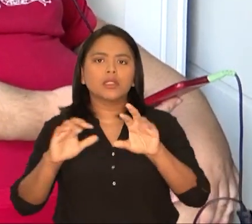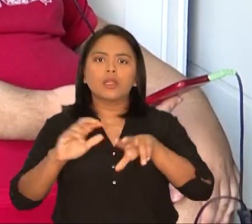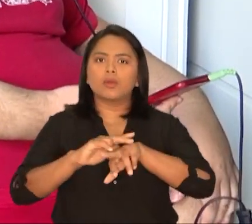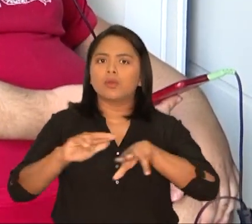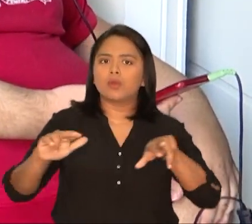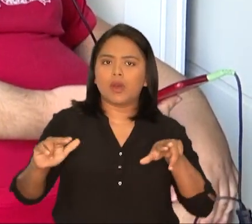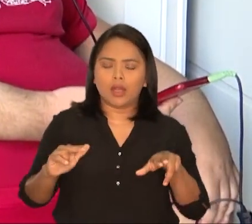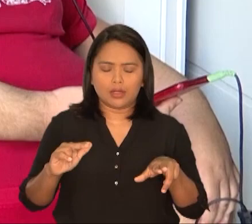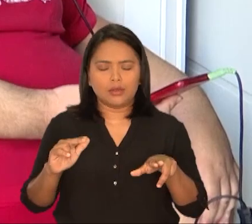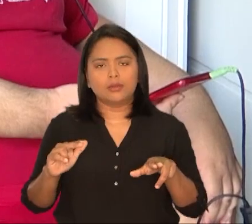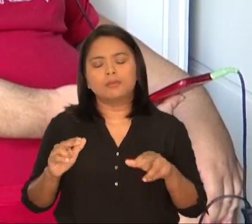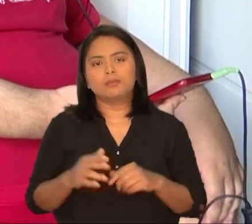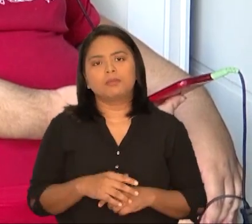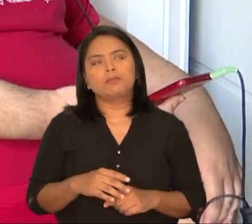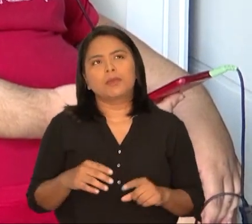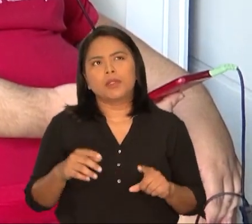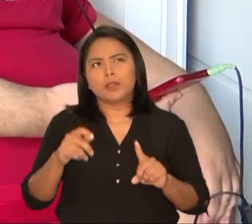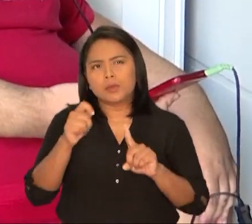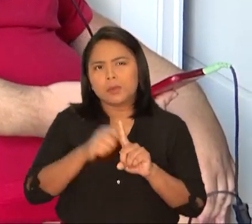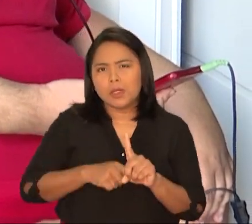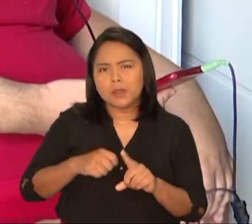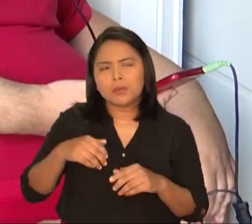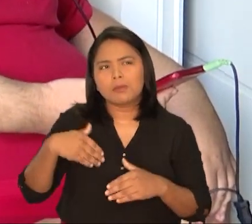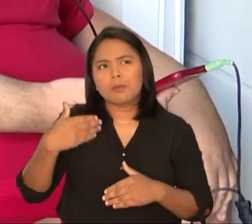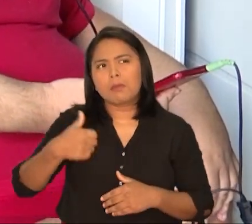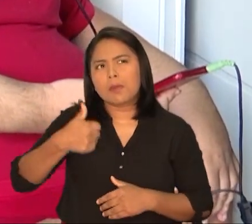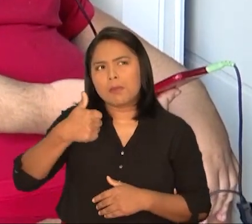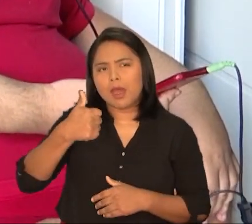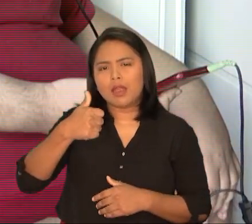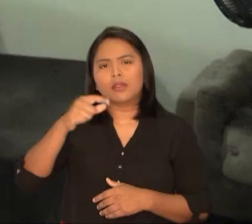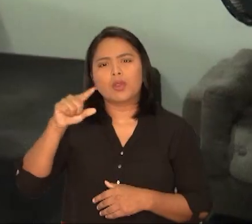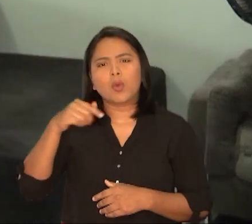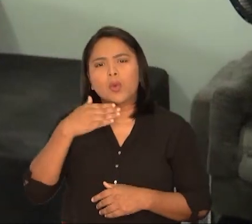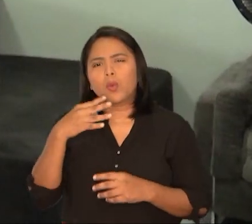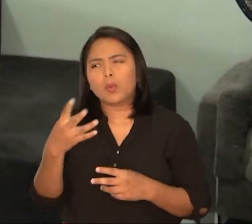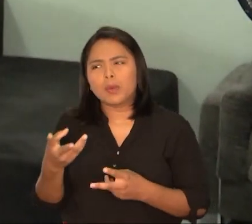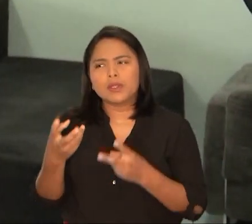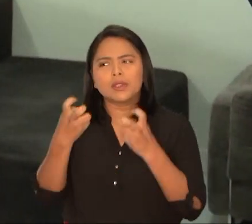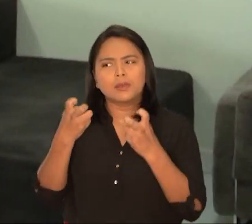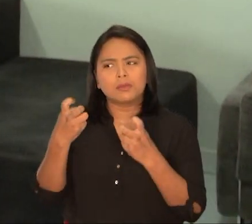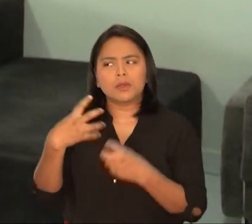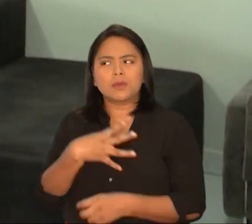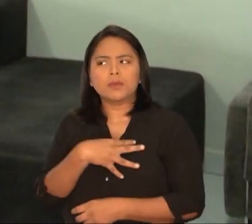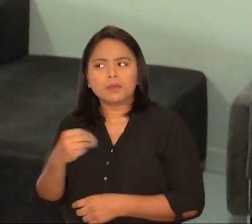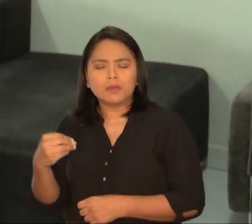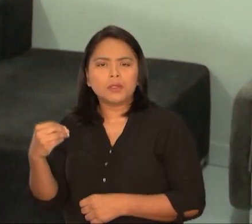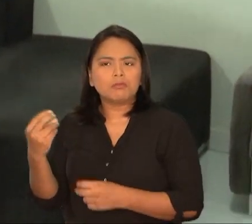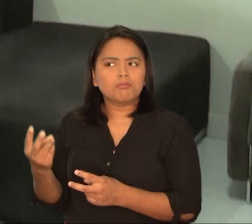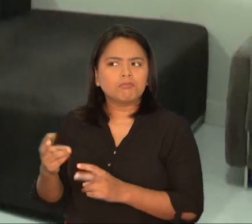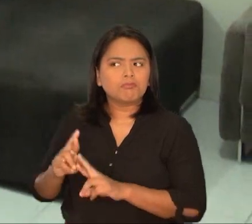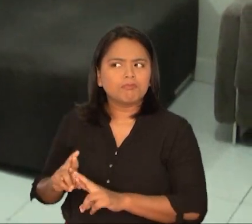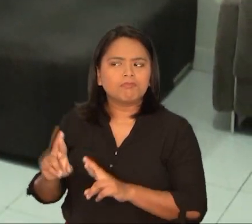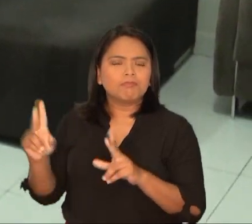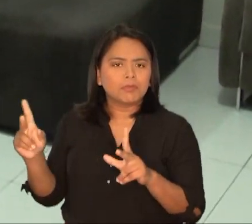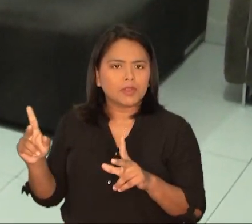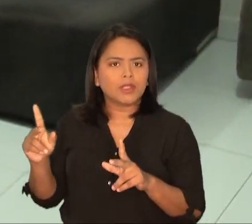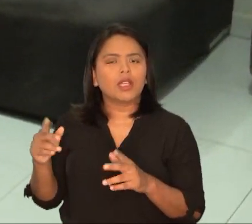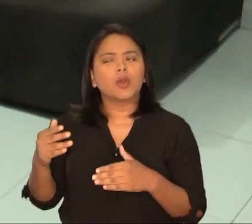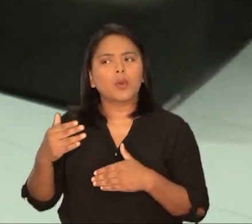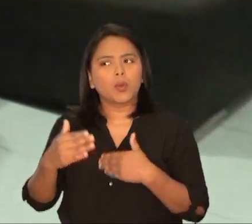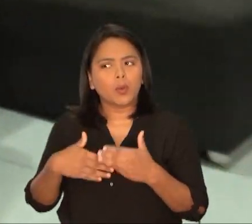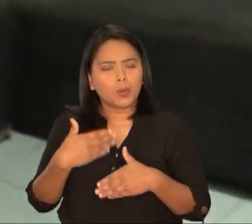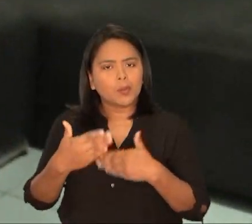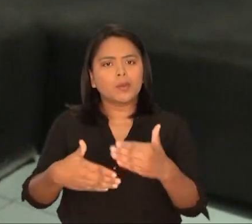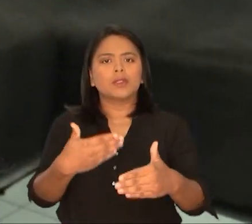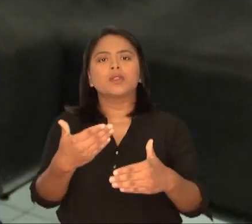Logo nos primeiros meses de vida do Vito, Carla percebeu que havia algo diferente em seu desenvolvimento. Assim, iniciou sua